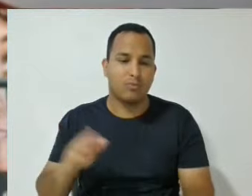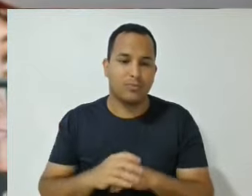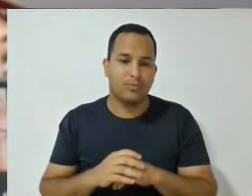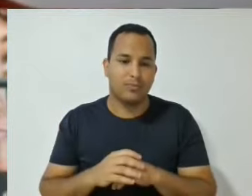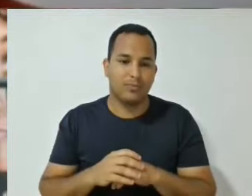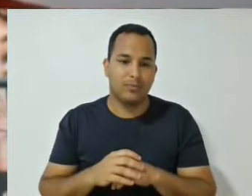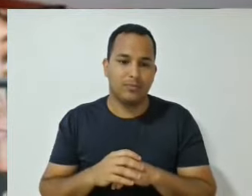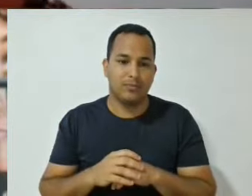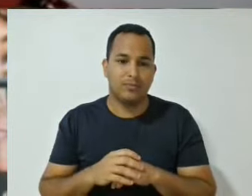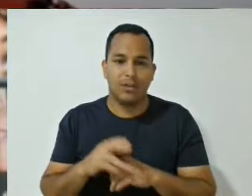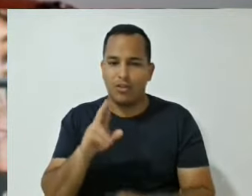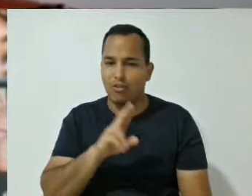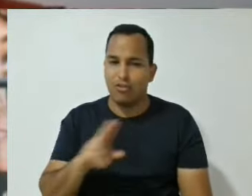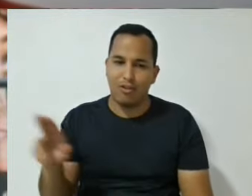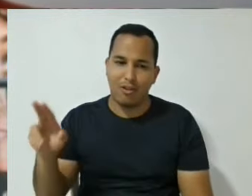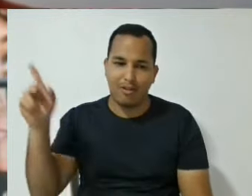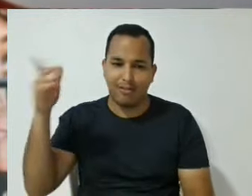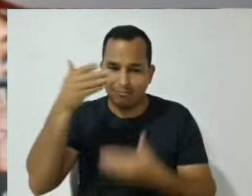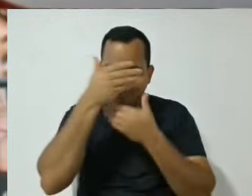Nomes árabes, né? Assim.